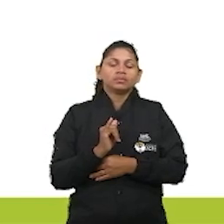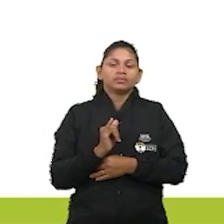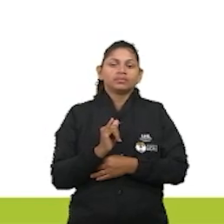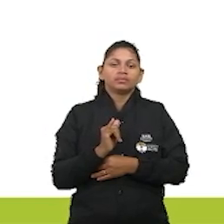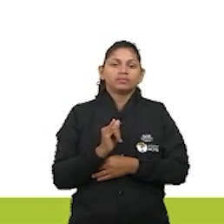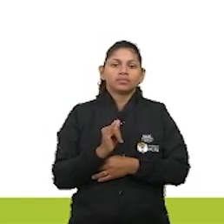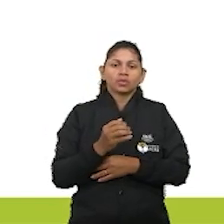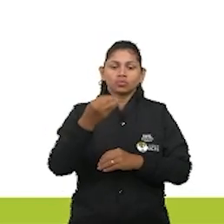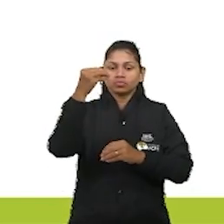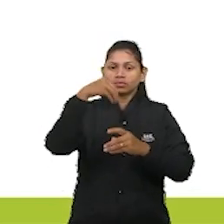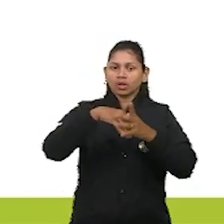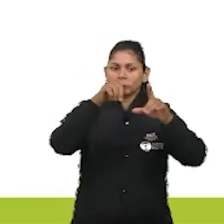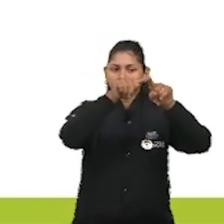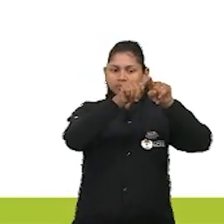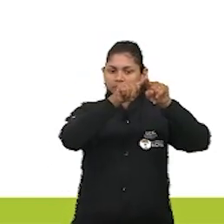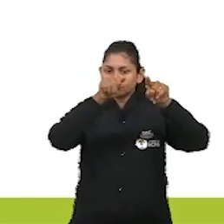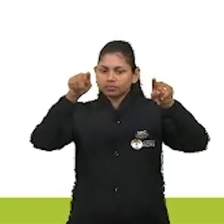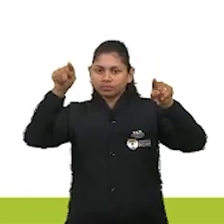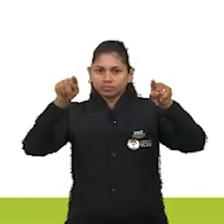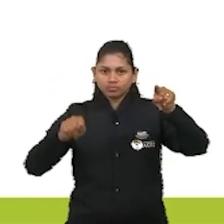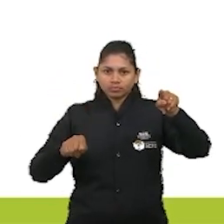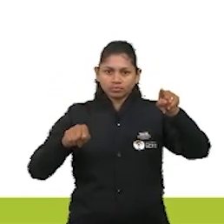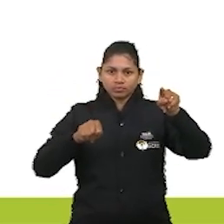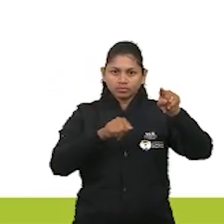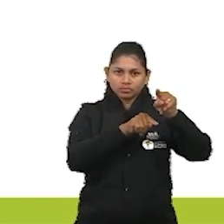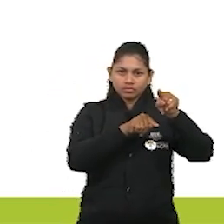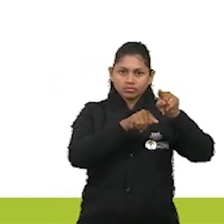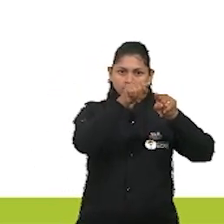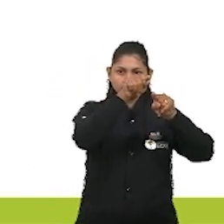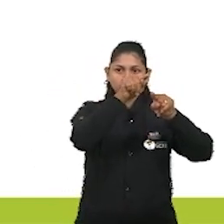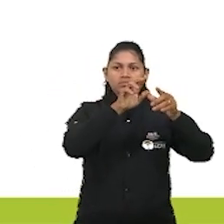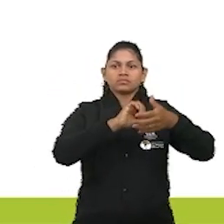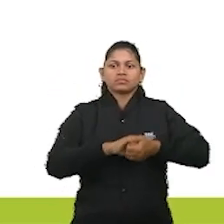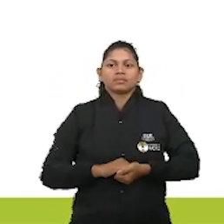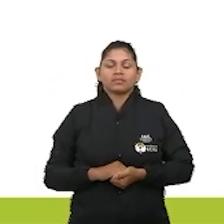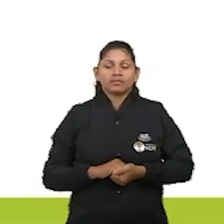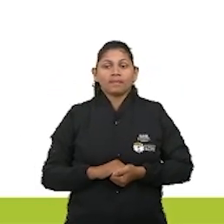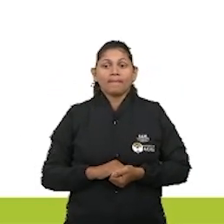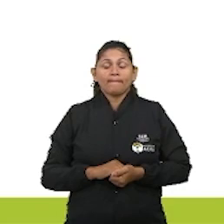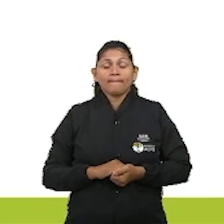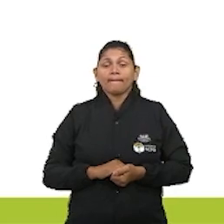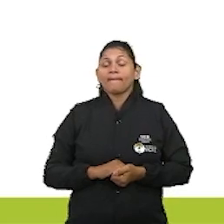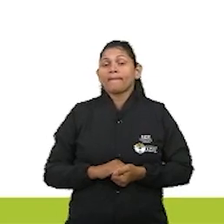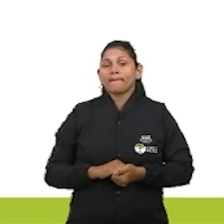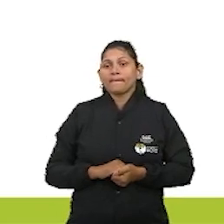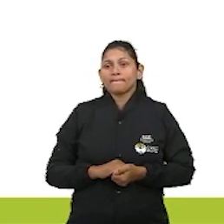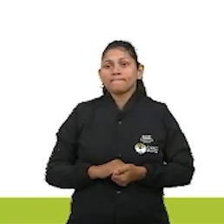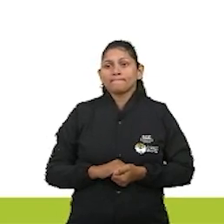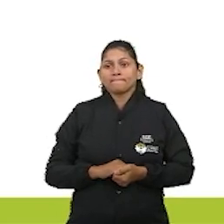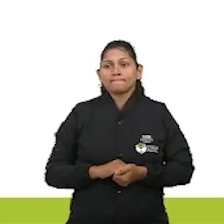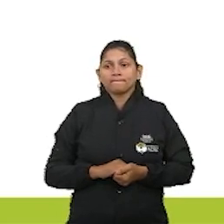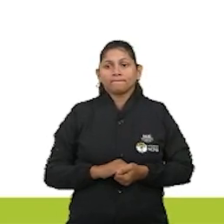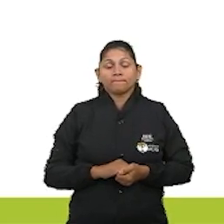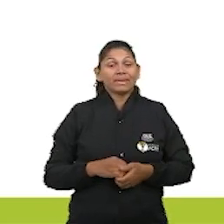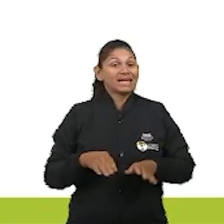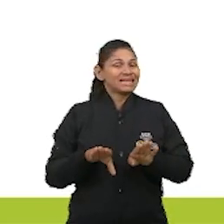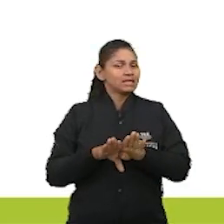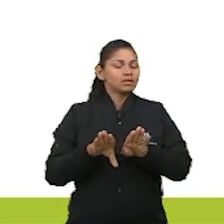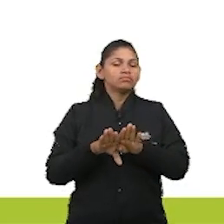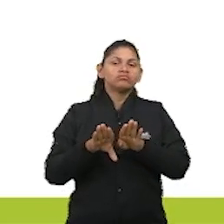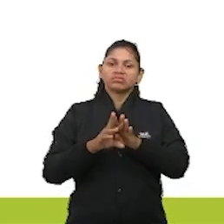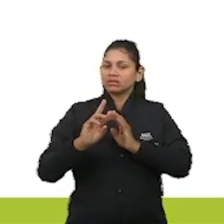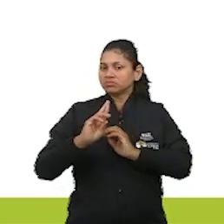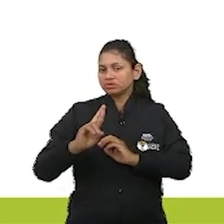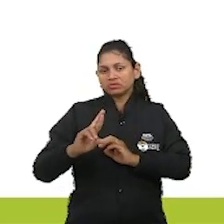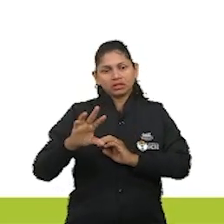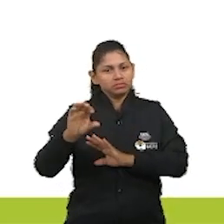circuito, ao longo de uma malha elétrica, aí ele fala que é igual a zero também. Então, vamos analisar. É a